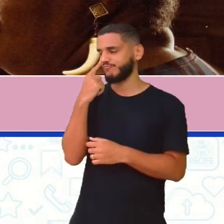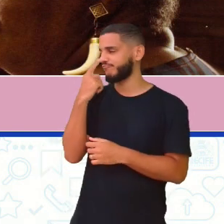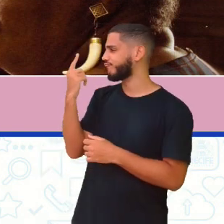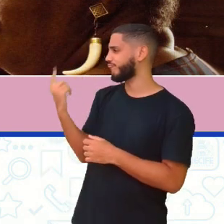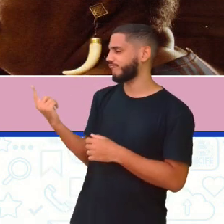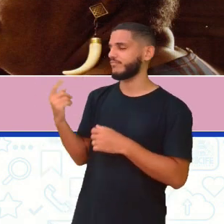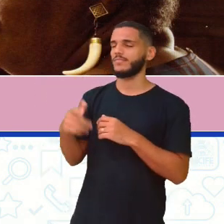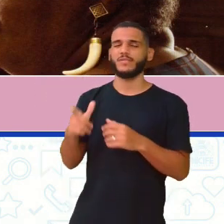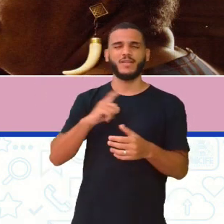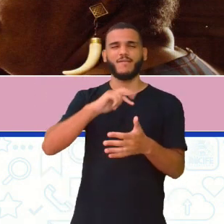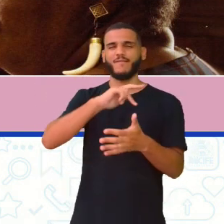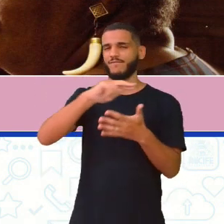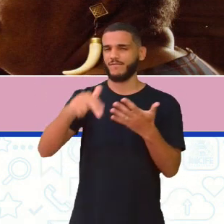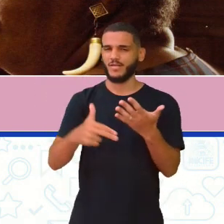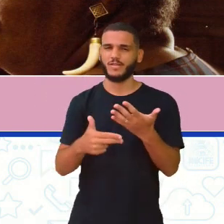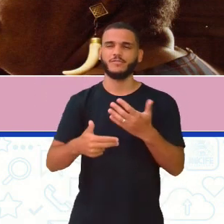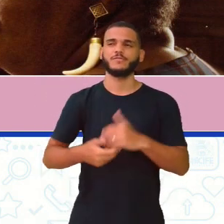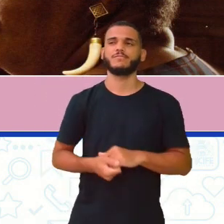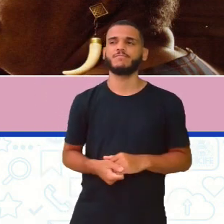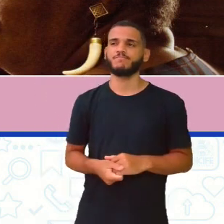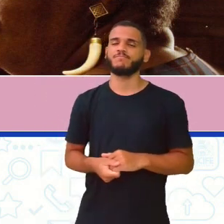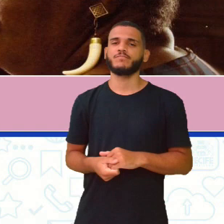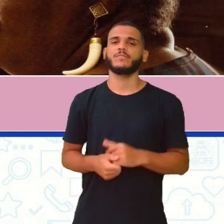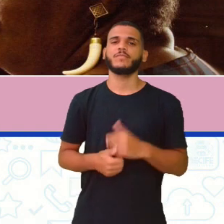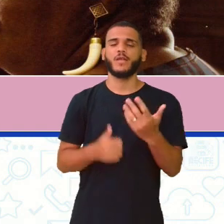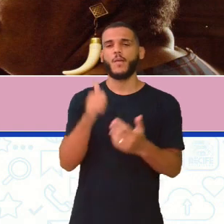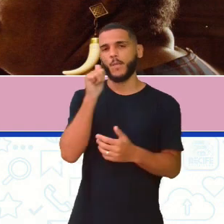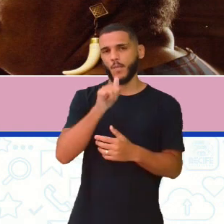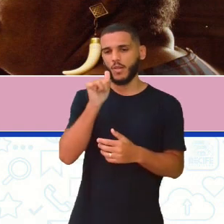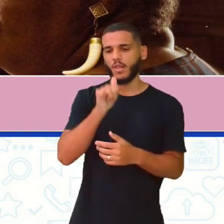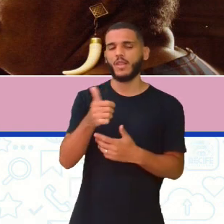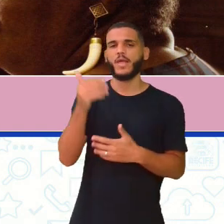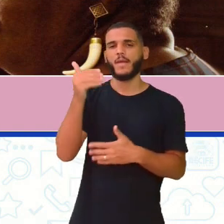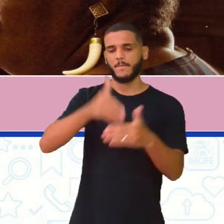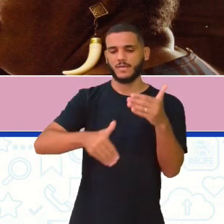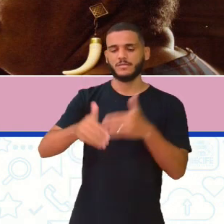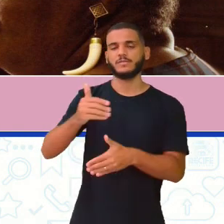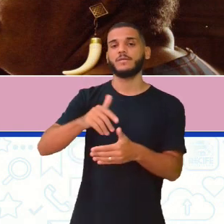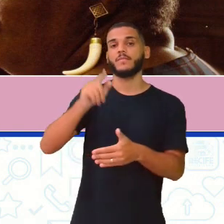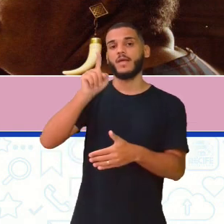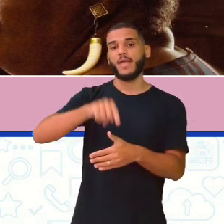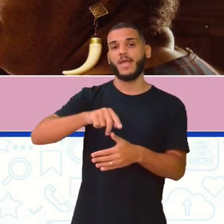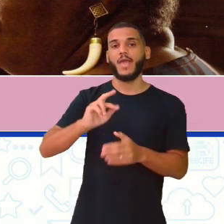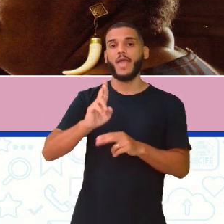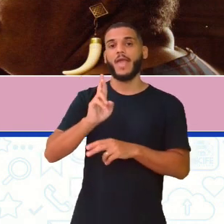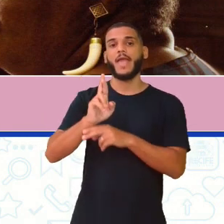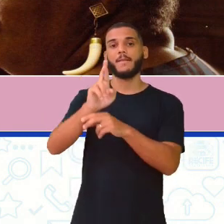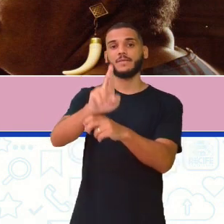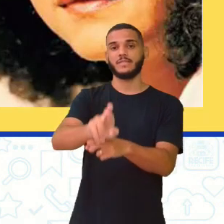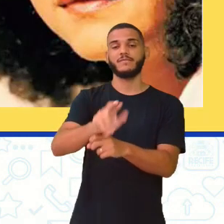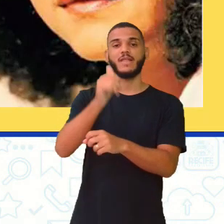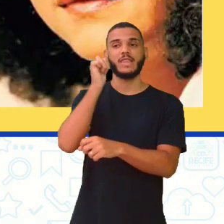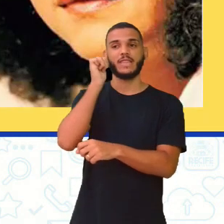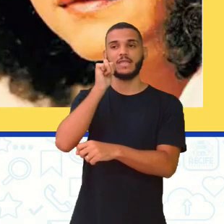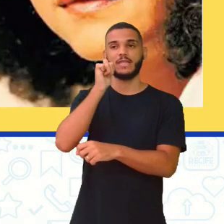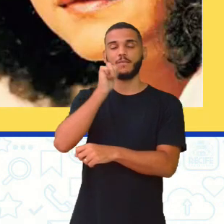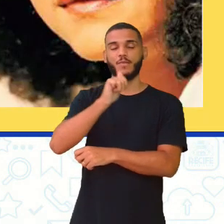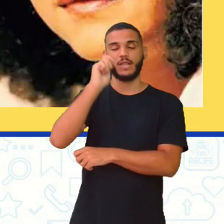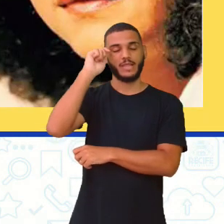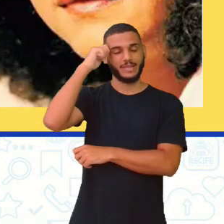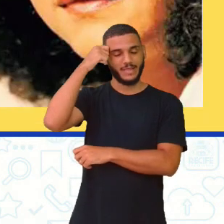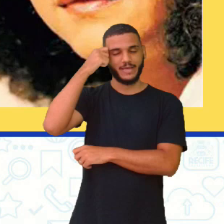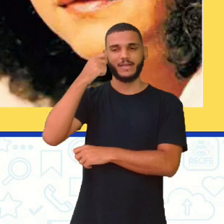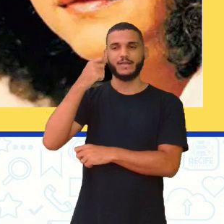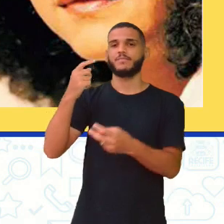de Mulheres. Então ela faz parte dessa voz negra contemporânea, né? Tanto ela quanto Ana